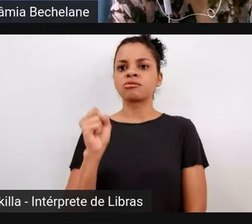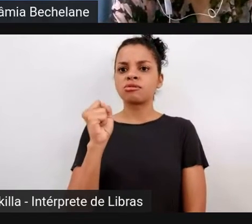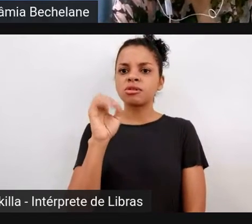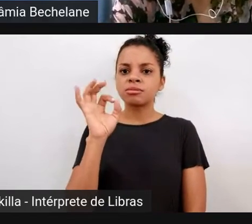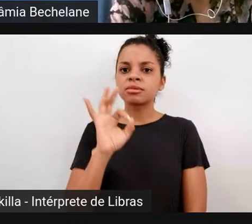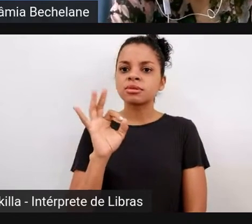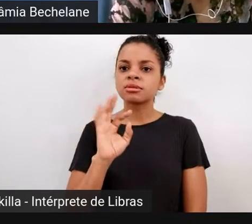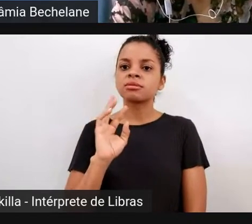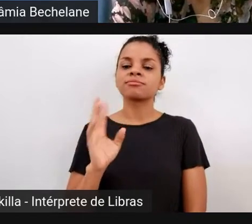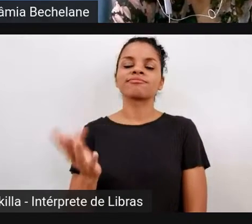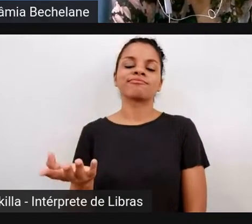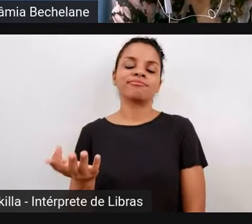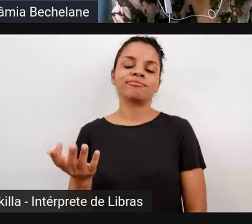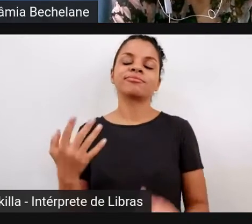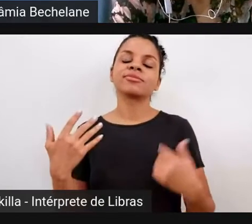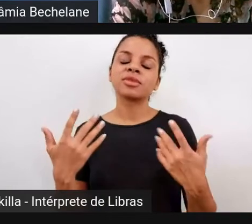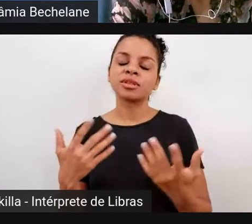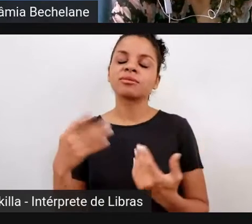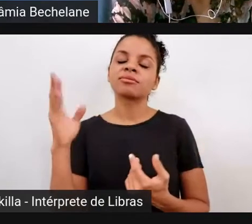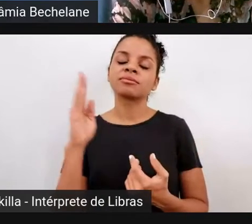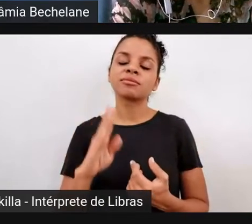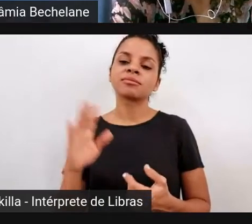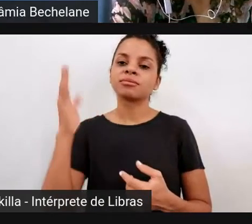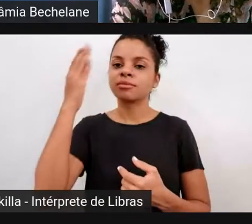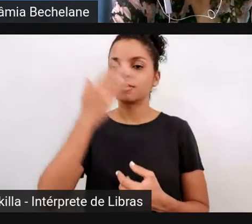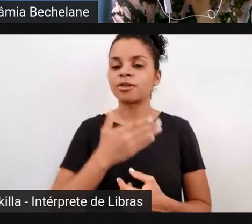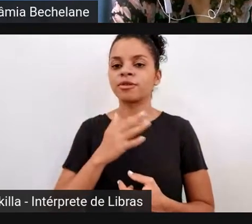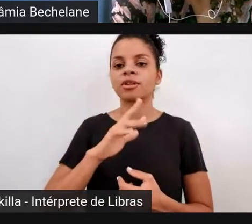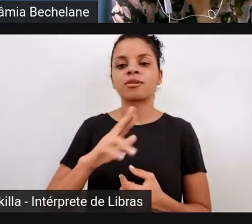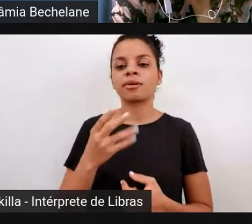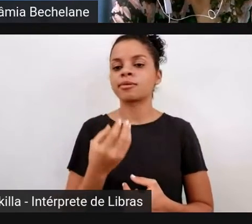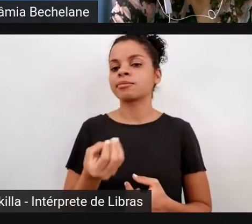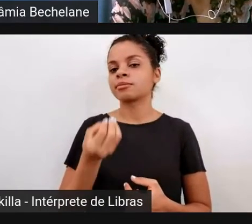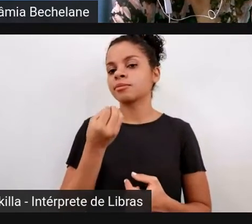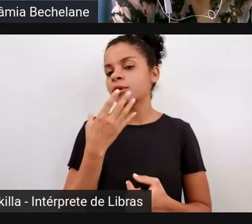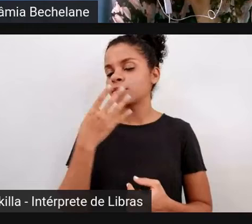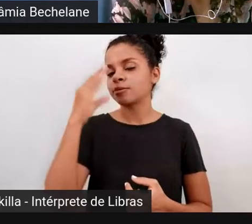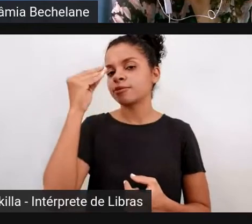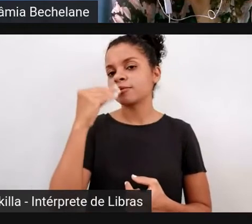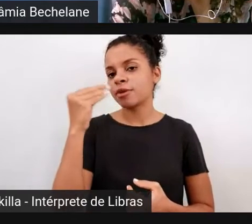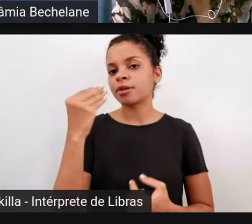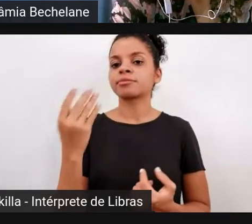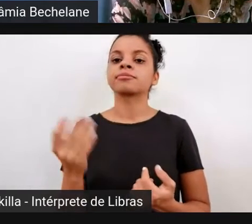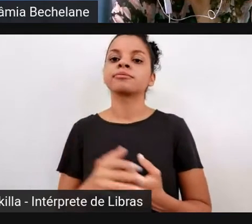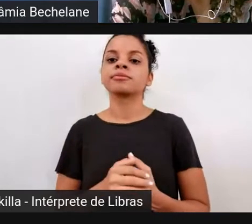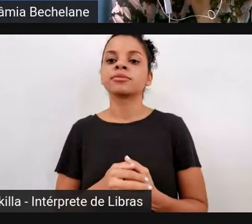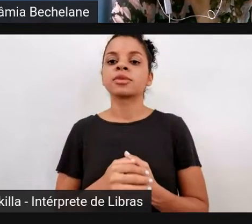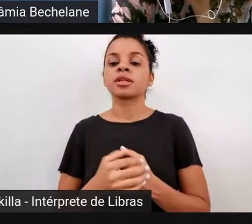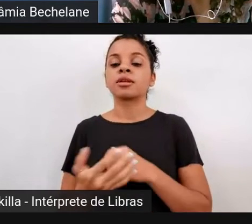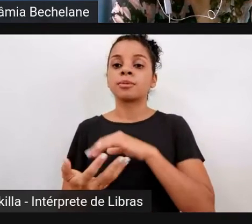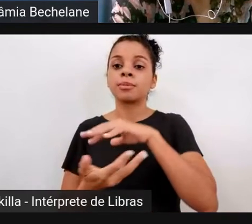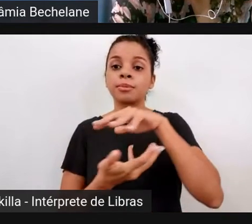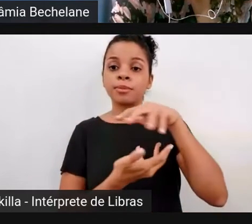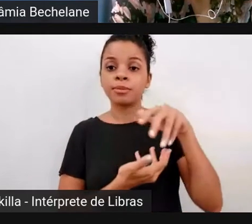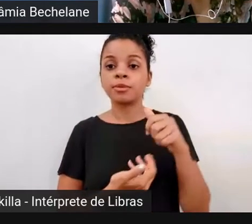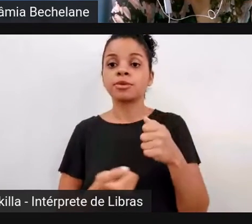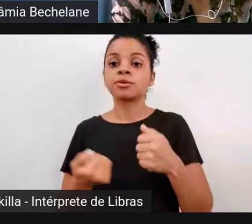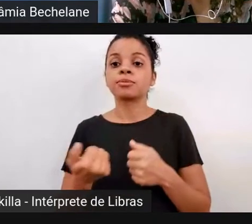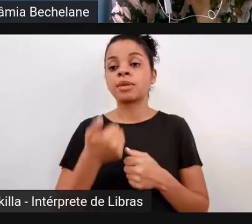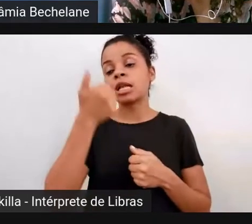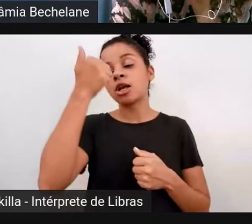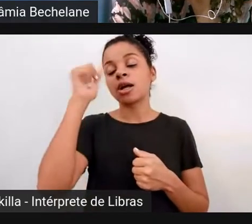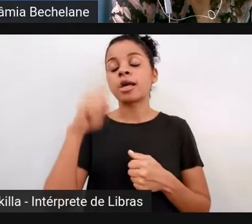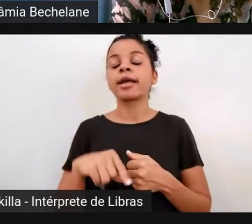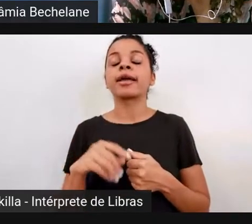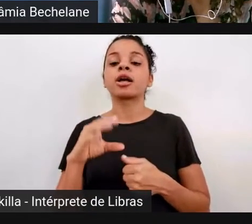exatamente as mais eficientes do mundo. Um deles é o sistema de lista aberta de cotas, e também,